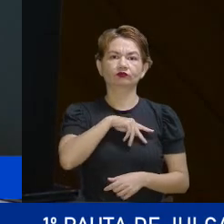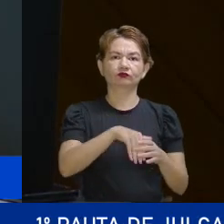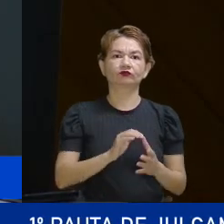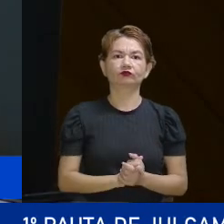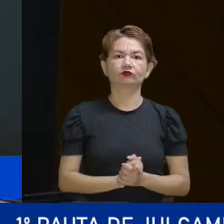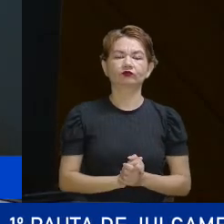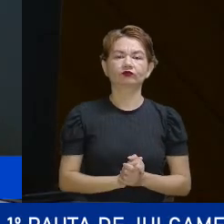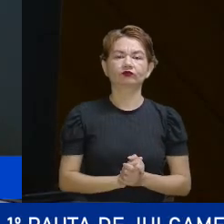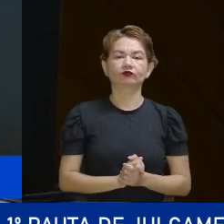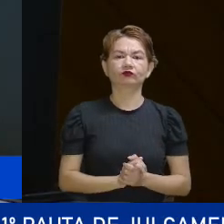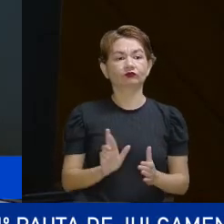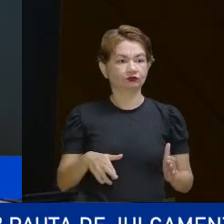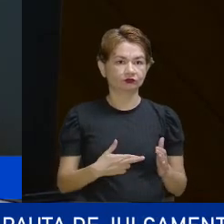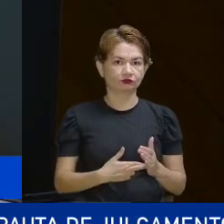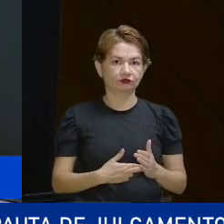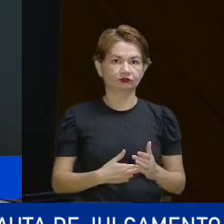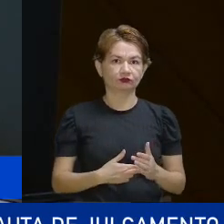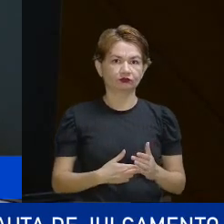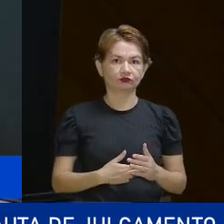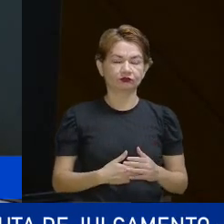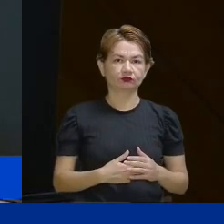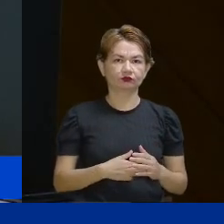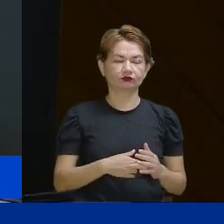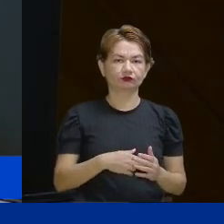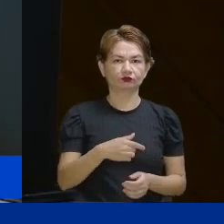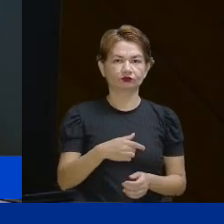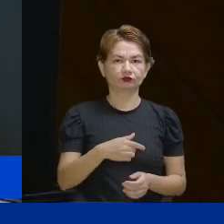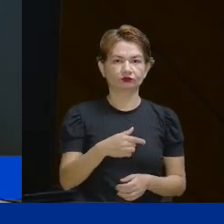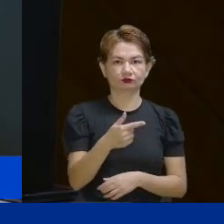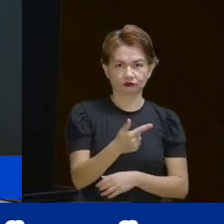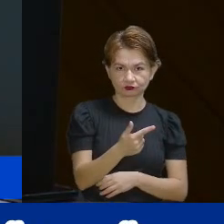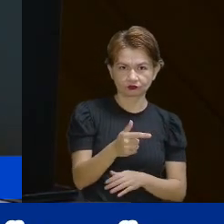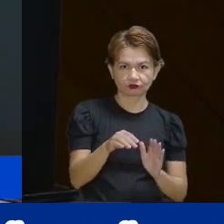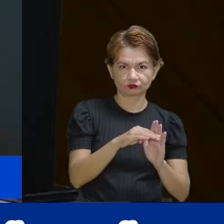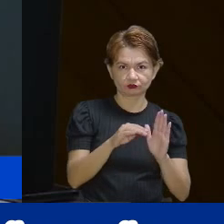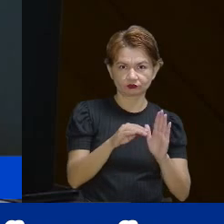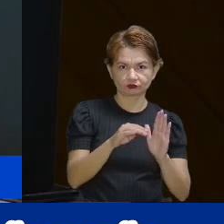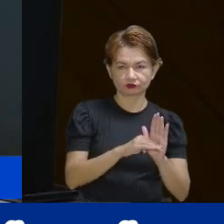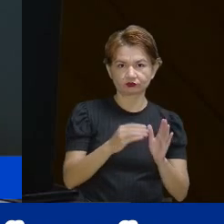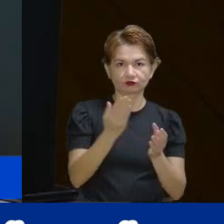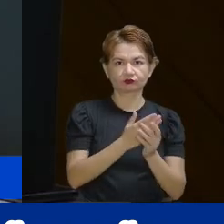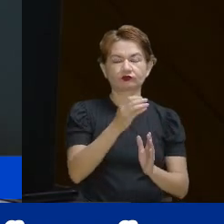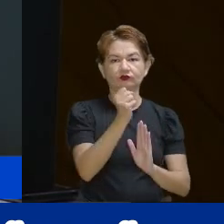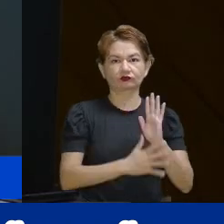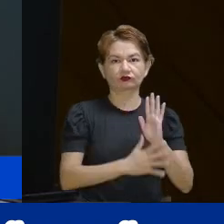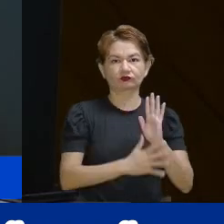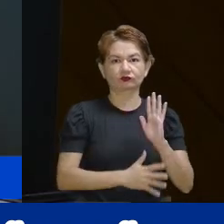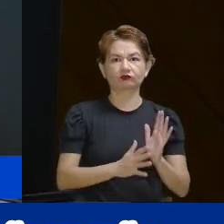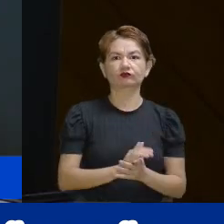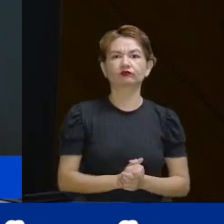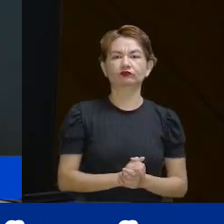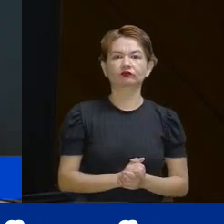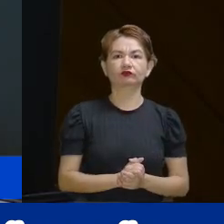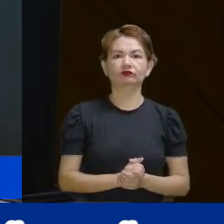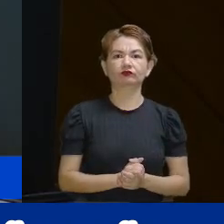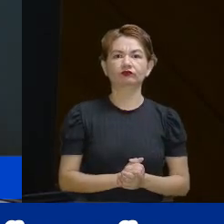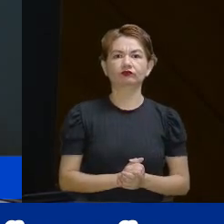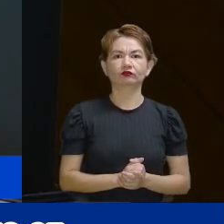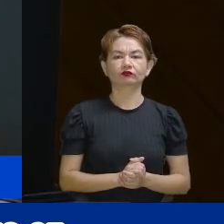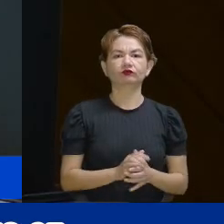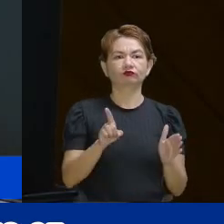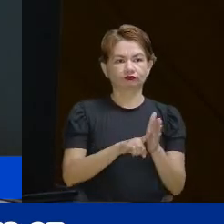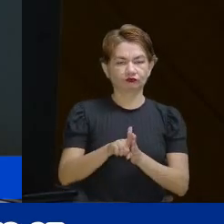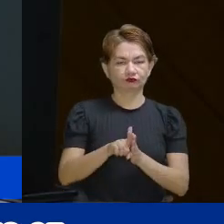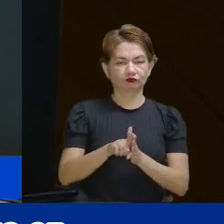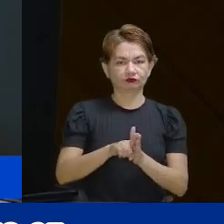conjunto, senhor relator, com o número 2. Isto. Embargo de julgamento conjunto com embargo de declaração na ação